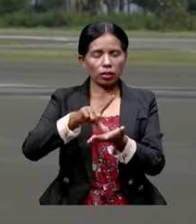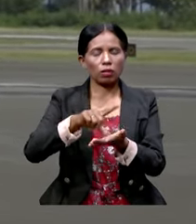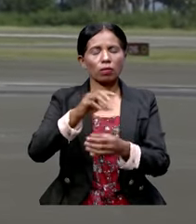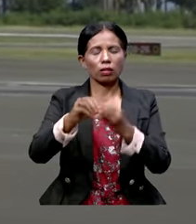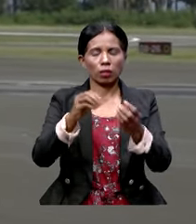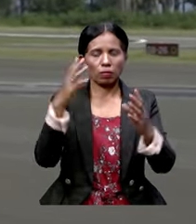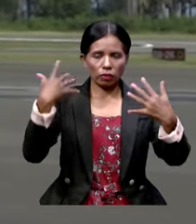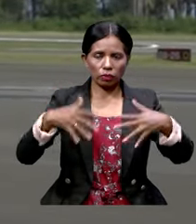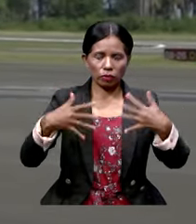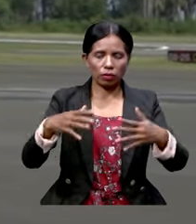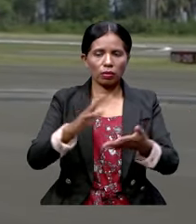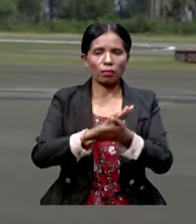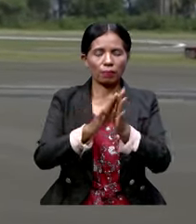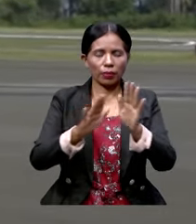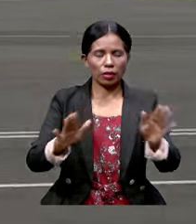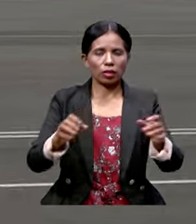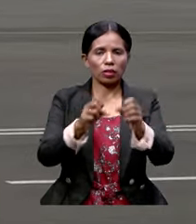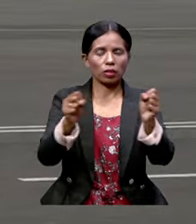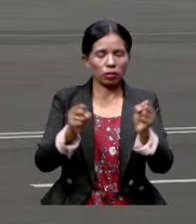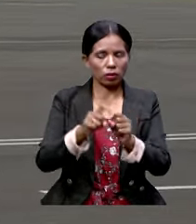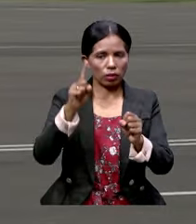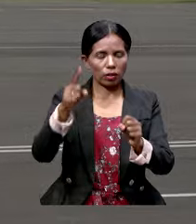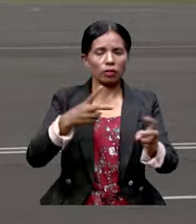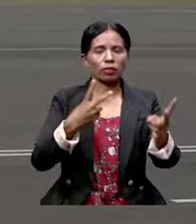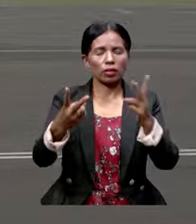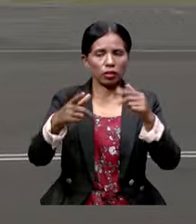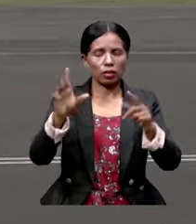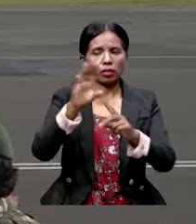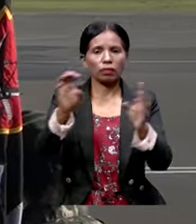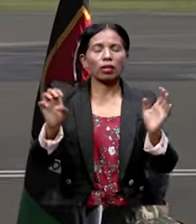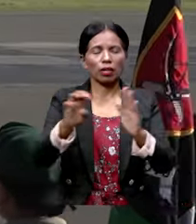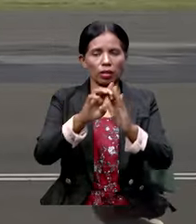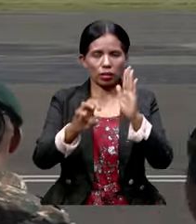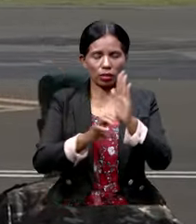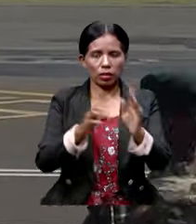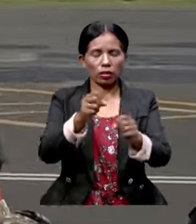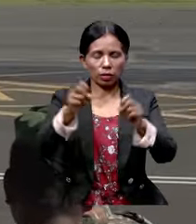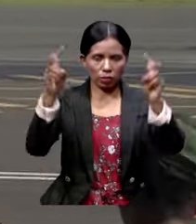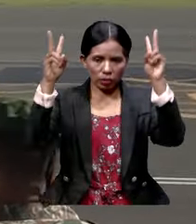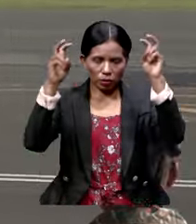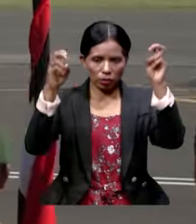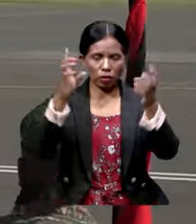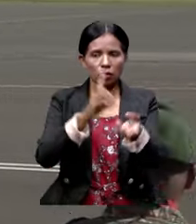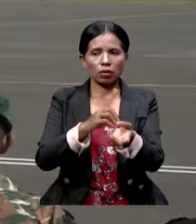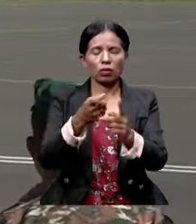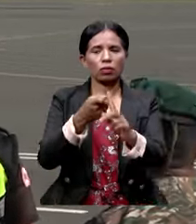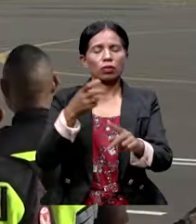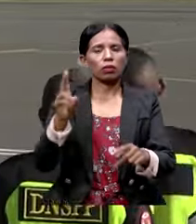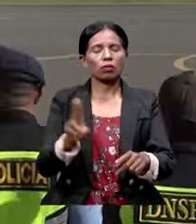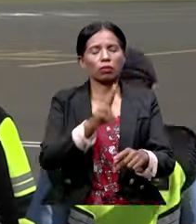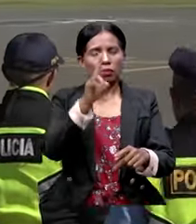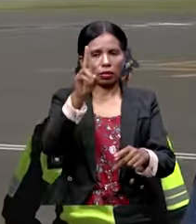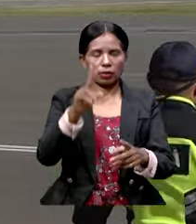paz, o sisuku ida e a sudeste asiático, e a visita nesse festarmo se simo título Dr. Honoris Causa, o si Universidade de